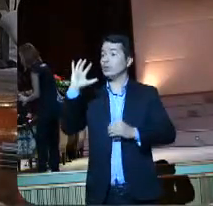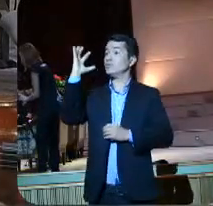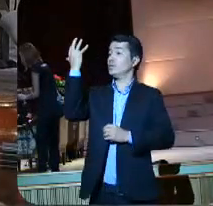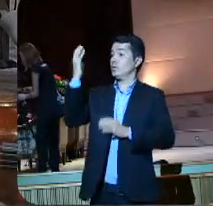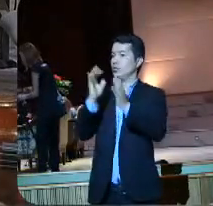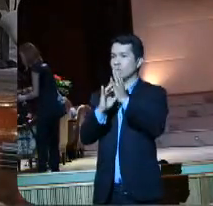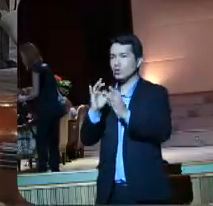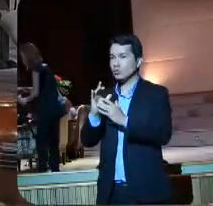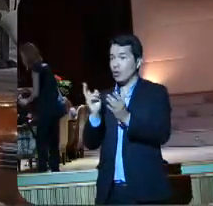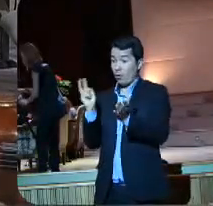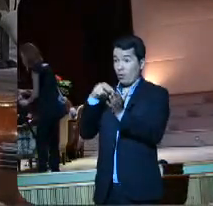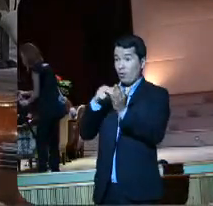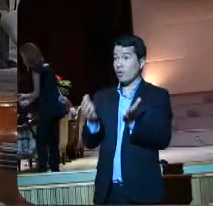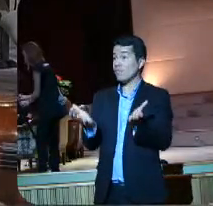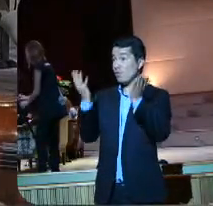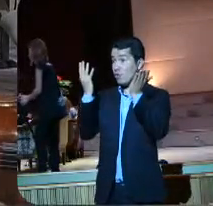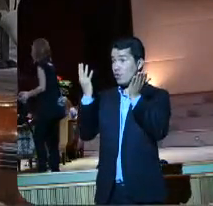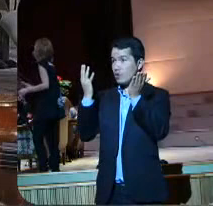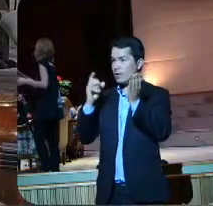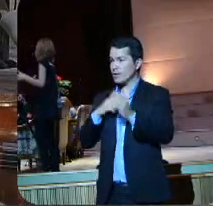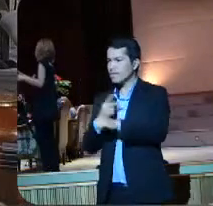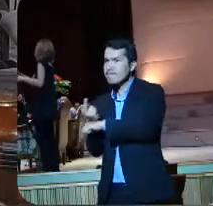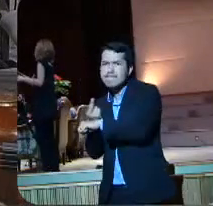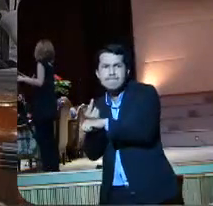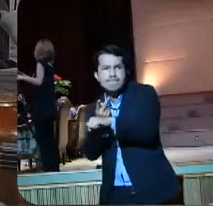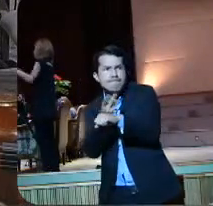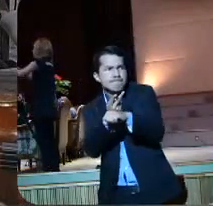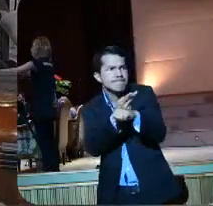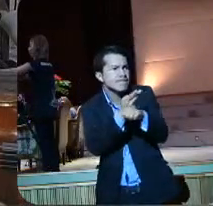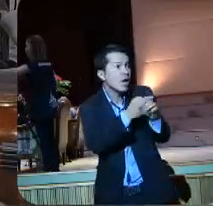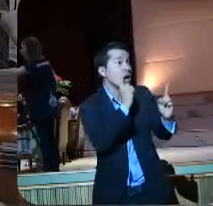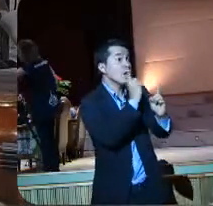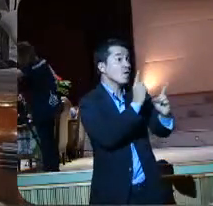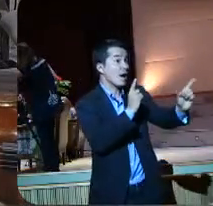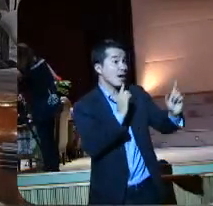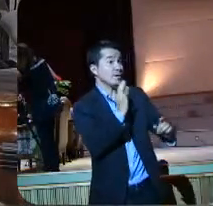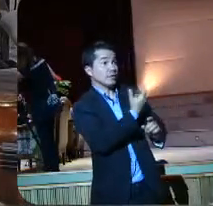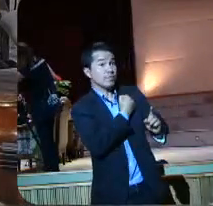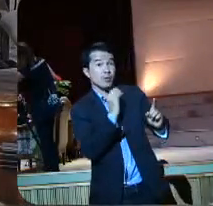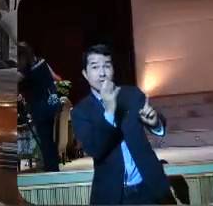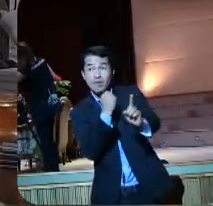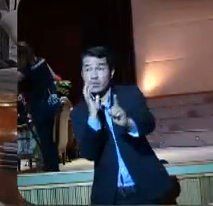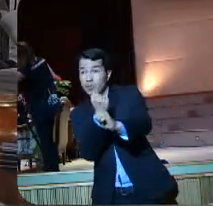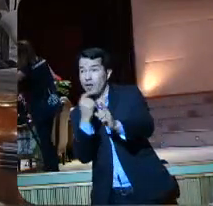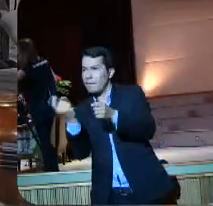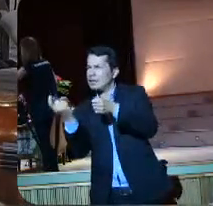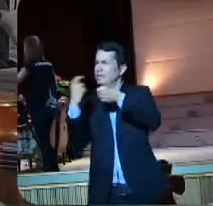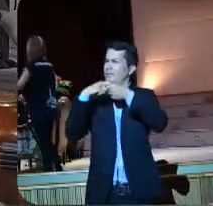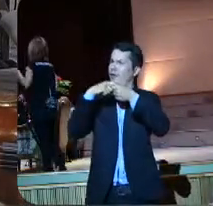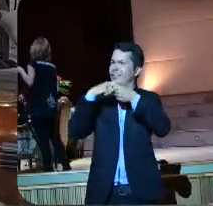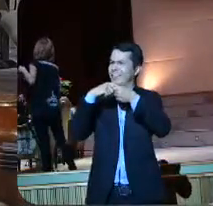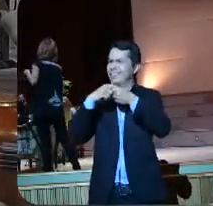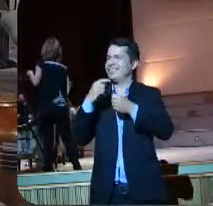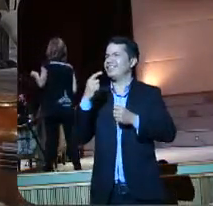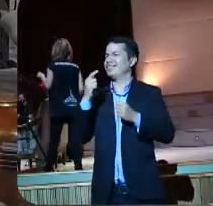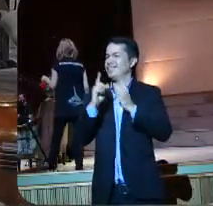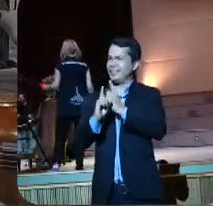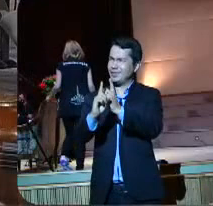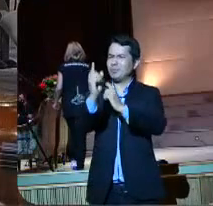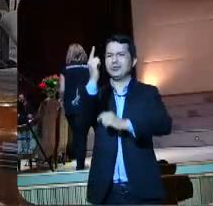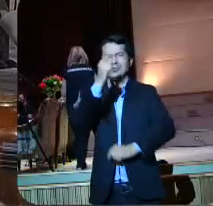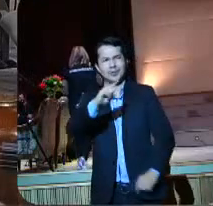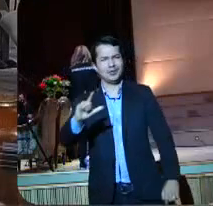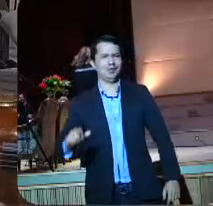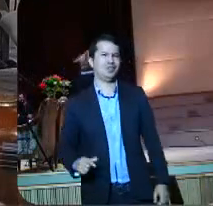que tinham a sua fé abalada. E quando eles se deixaram ser trabalhados pela graça, eles foram